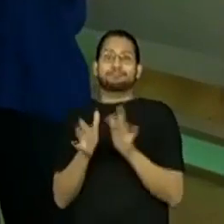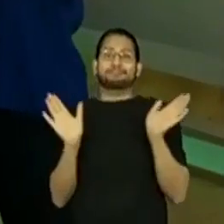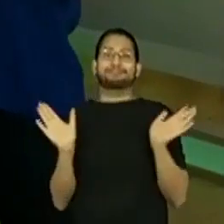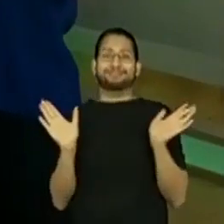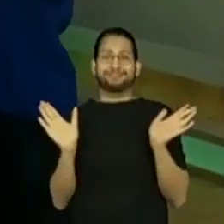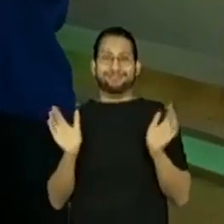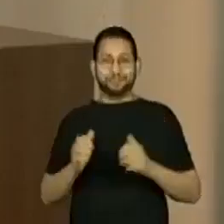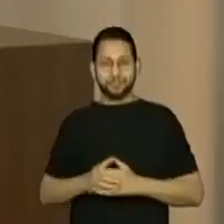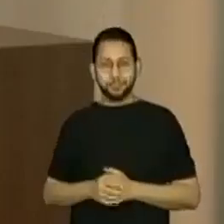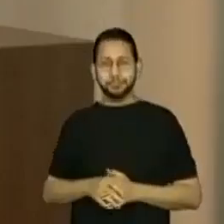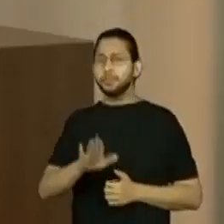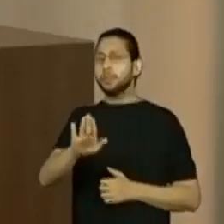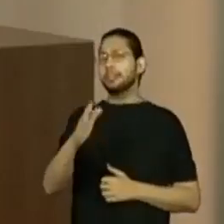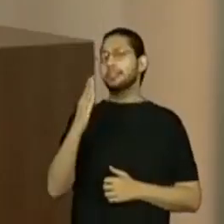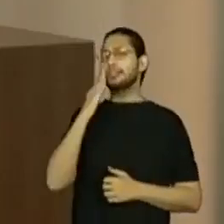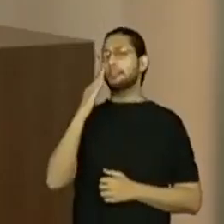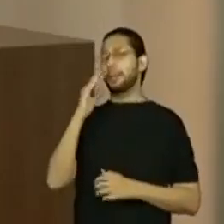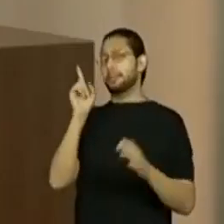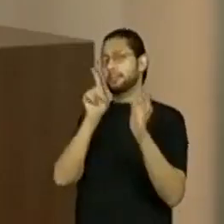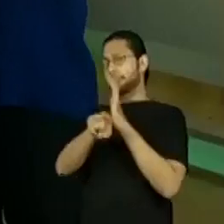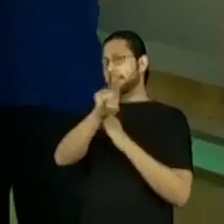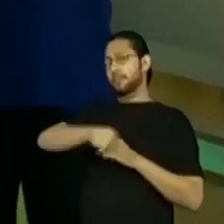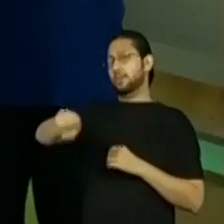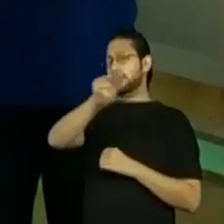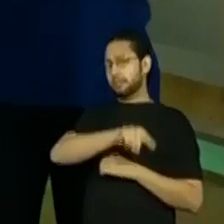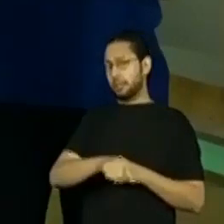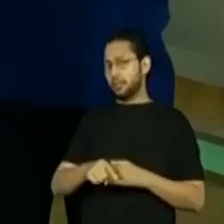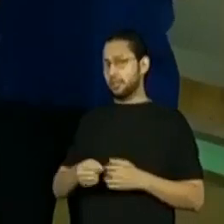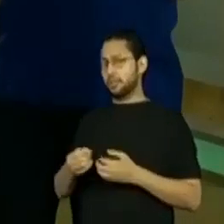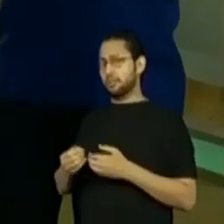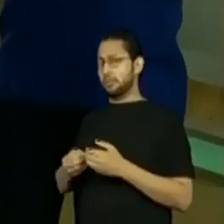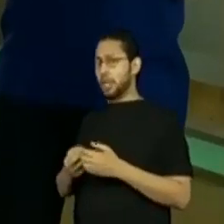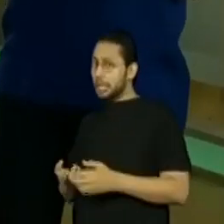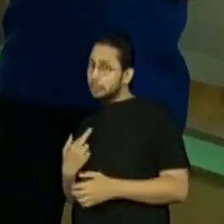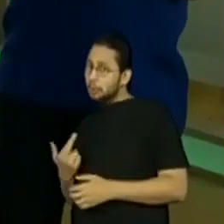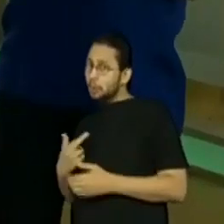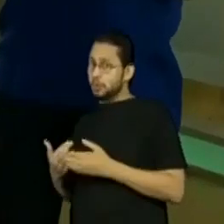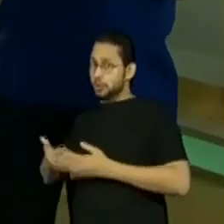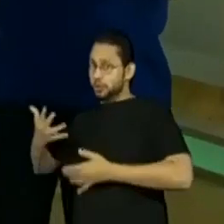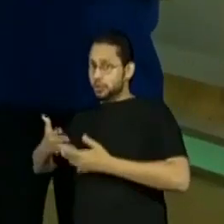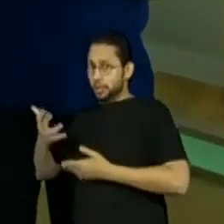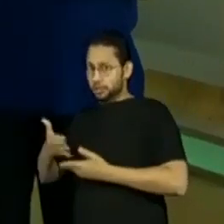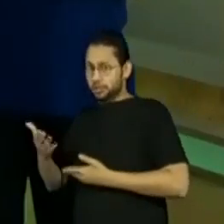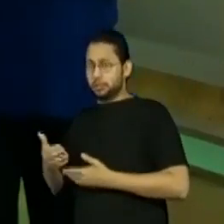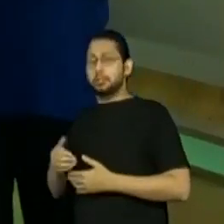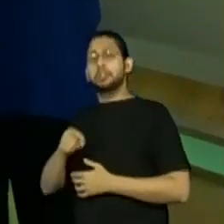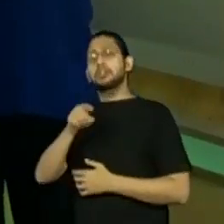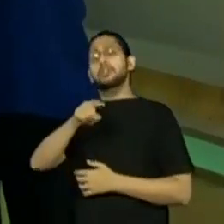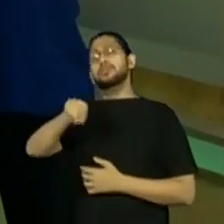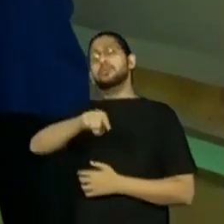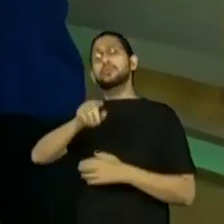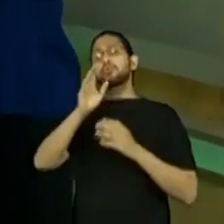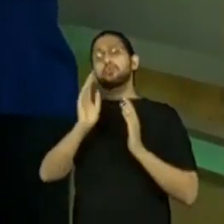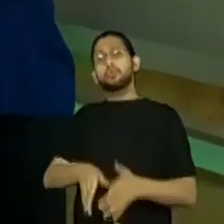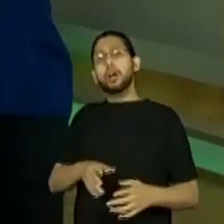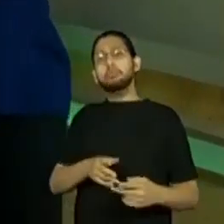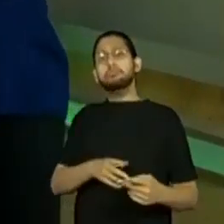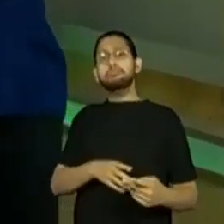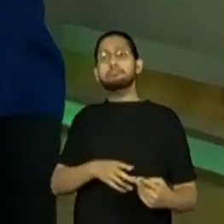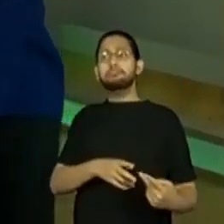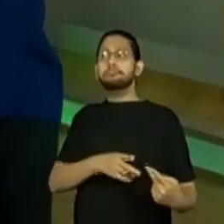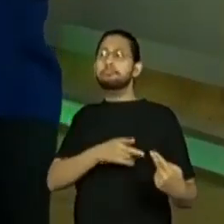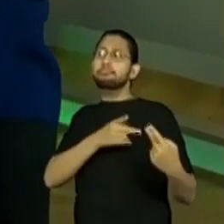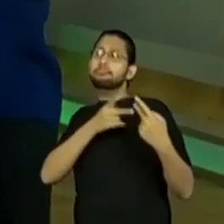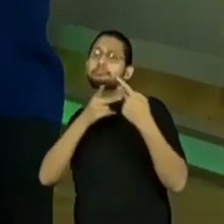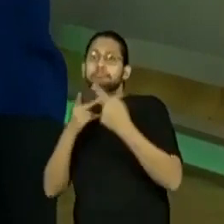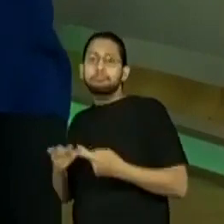Queria saber com vocês também, para vocês jogarem aí no chat, compartilhar com a gente, se algum de vocês já foi